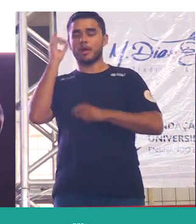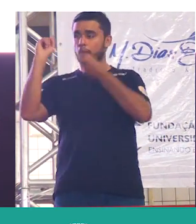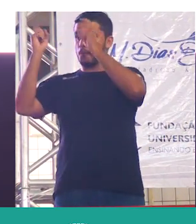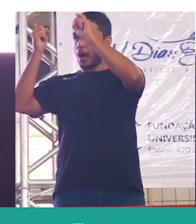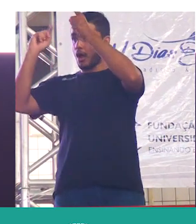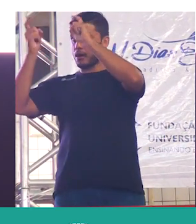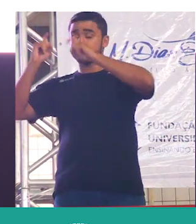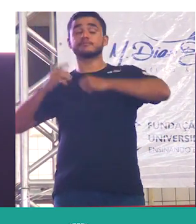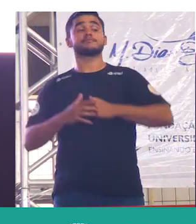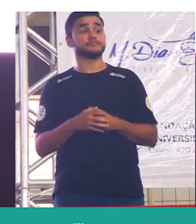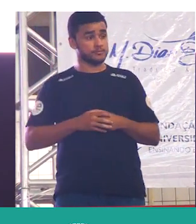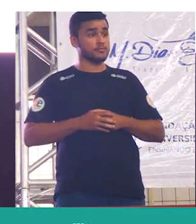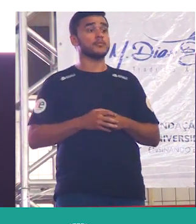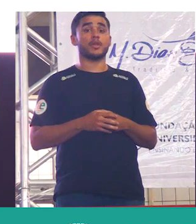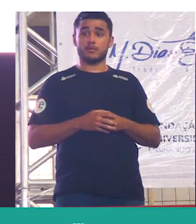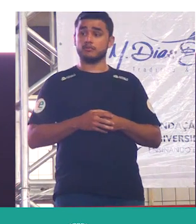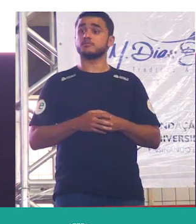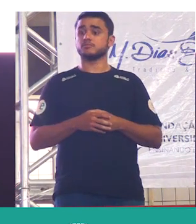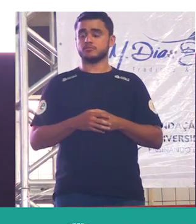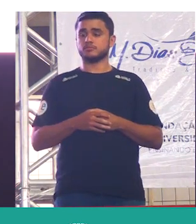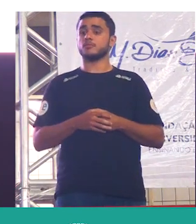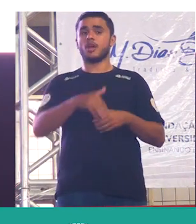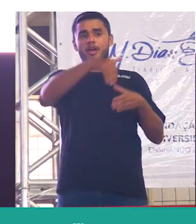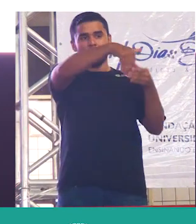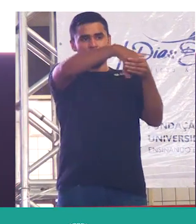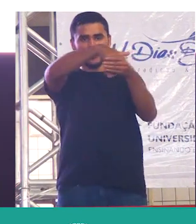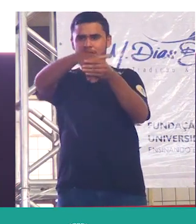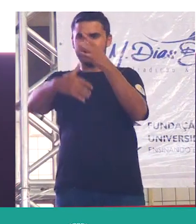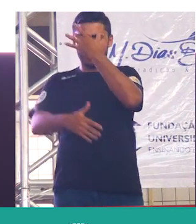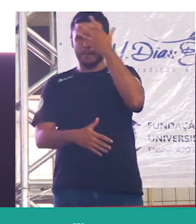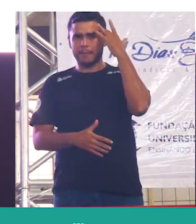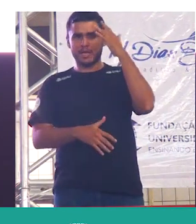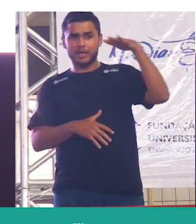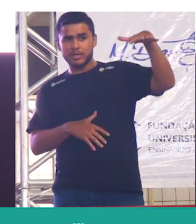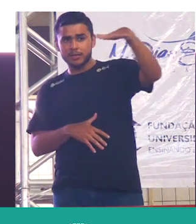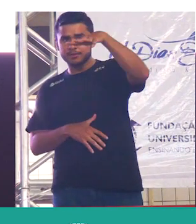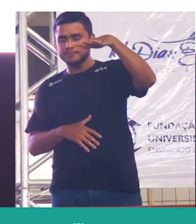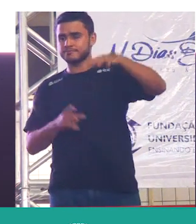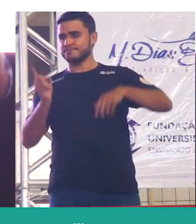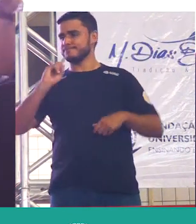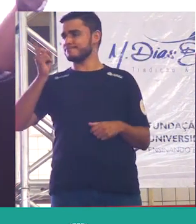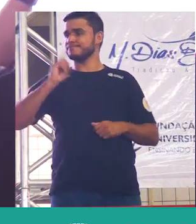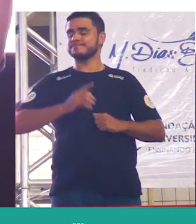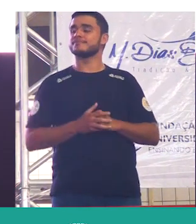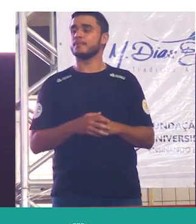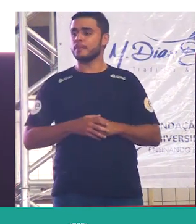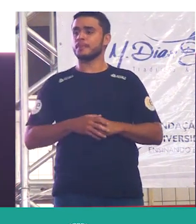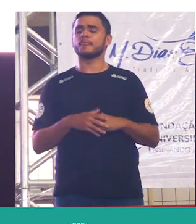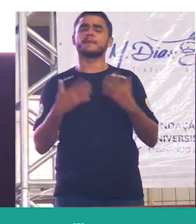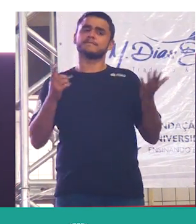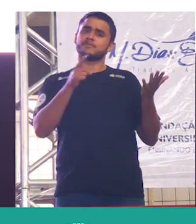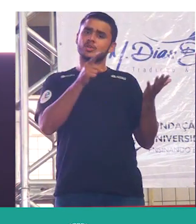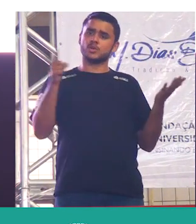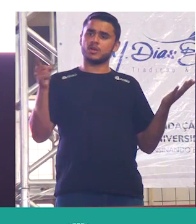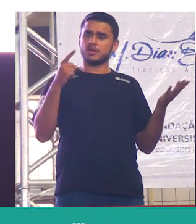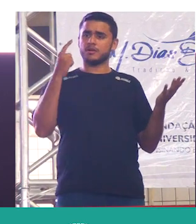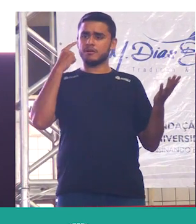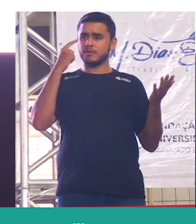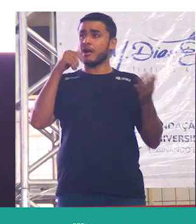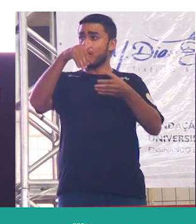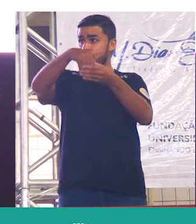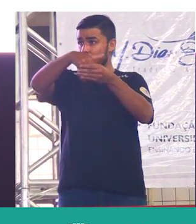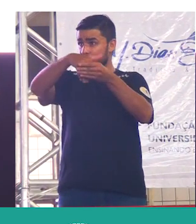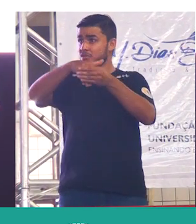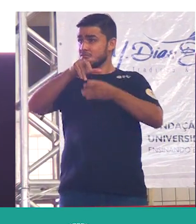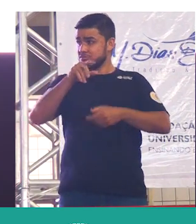Eleições indiretas. Afinal de contas, nós eleitores votaríamos para alguma